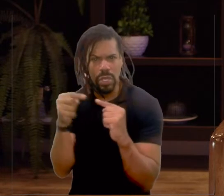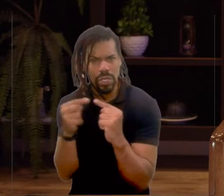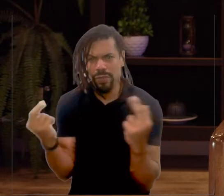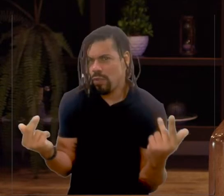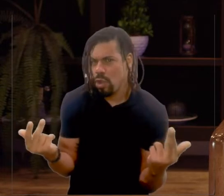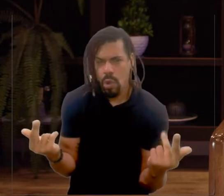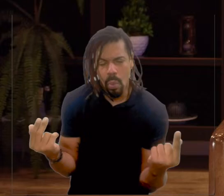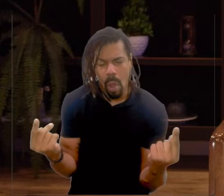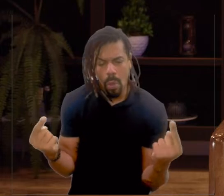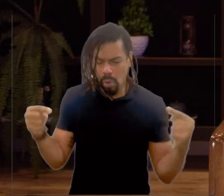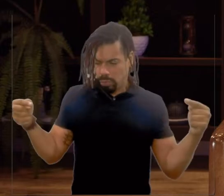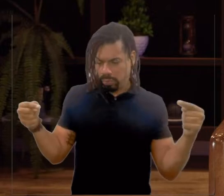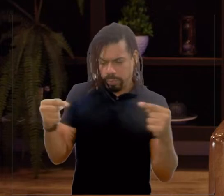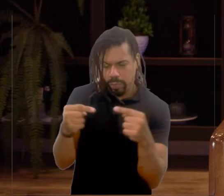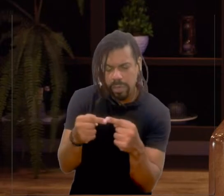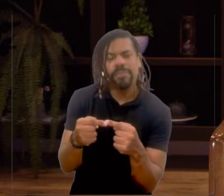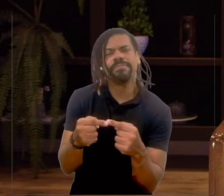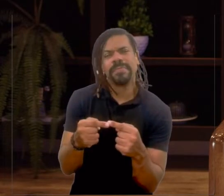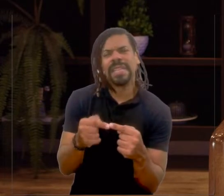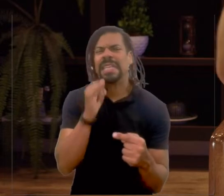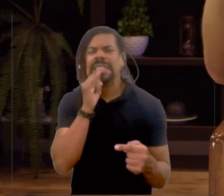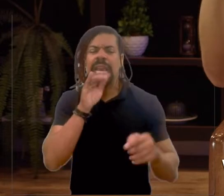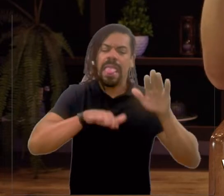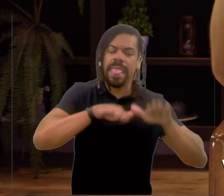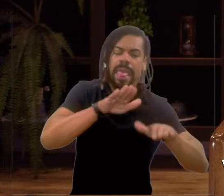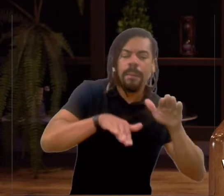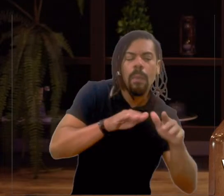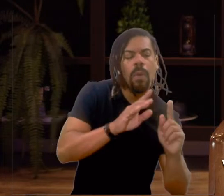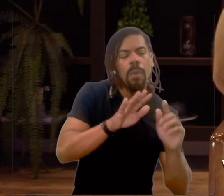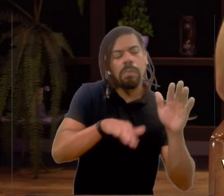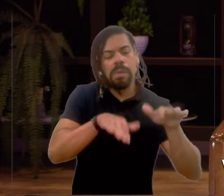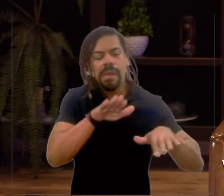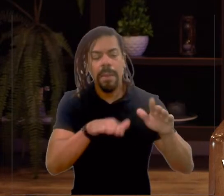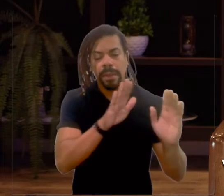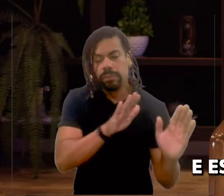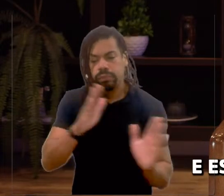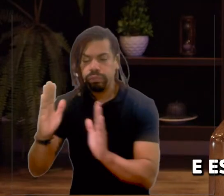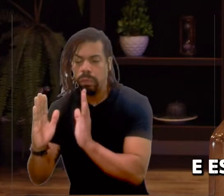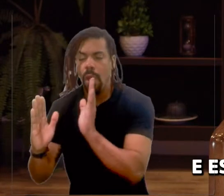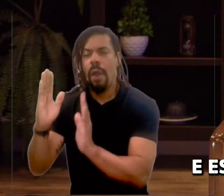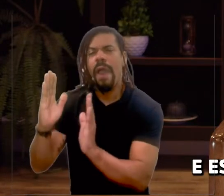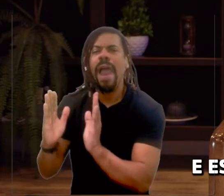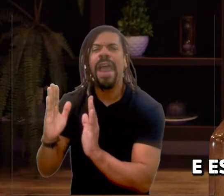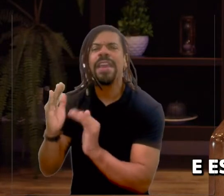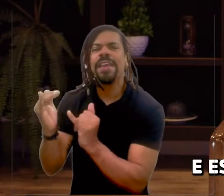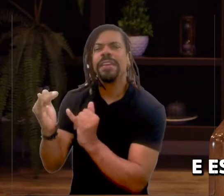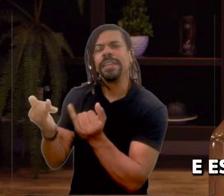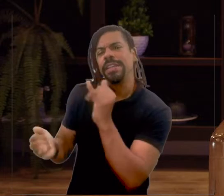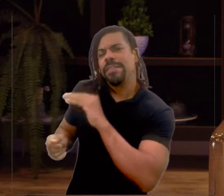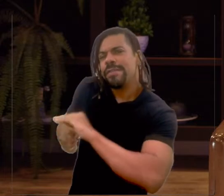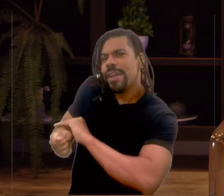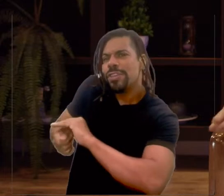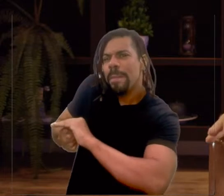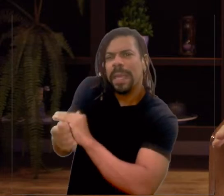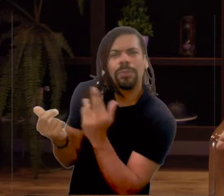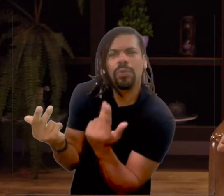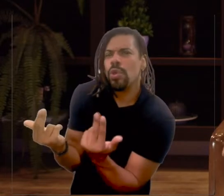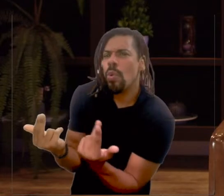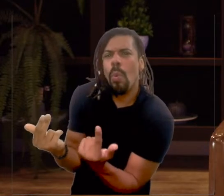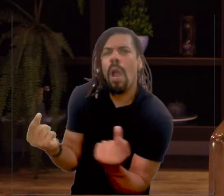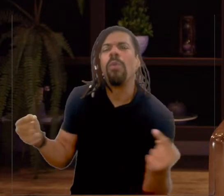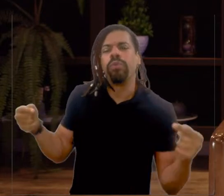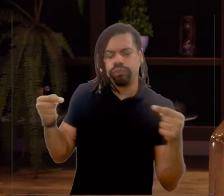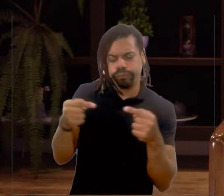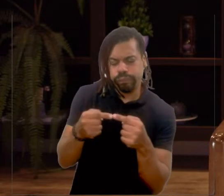de maturação e os seus objetivos têm prazo de realização você encaixa uma coisa na outra e escolhe os investimentos adequados simples